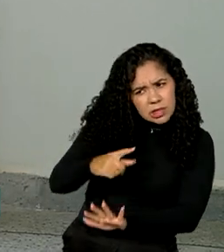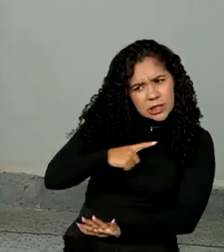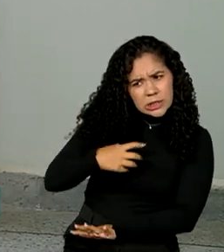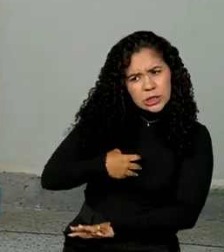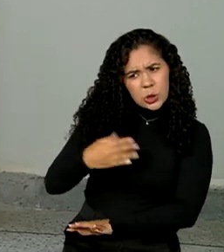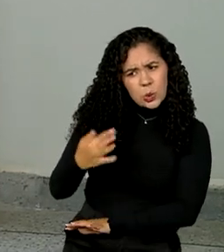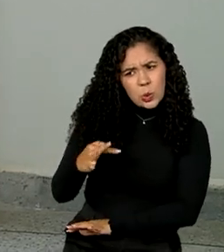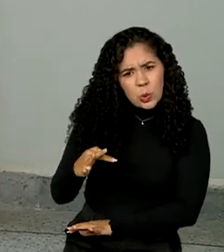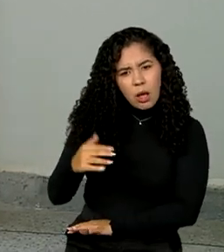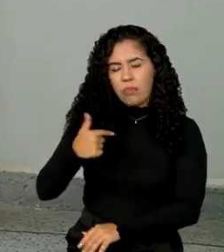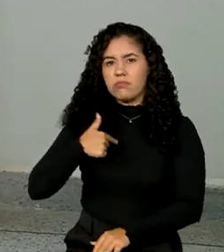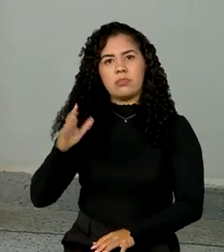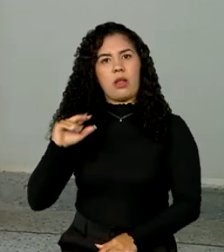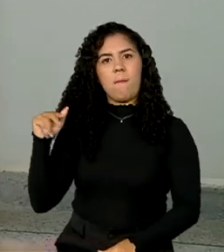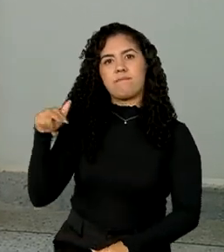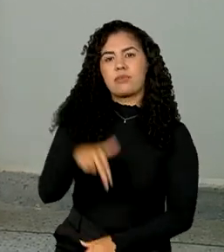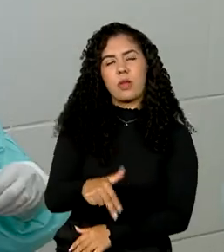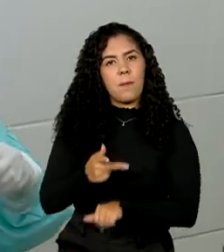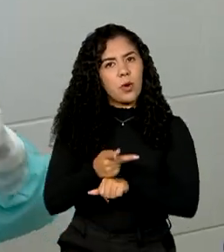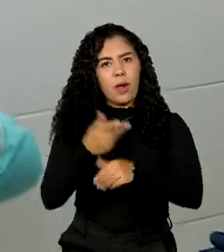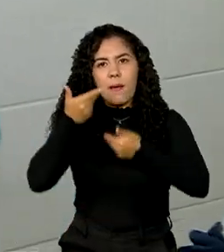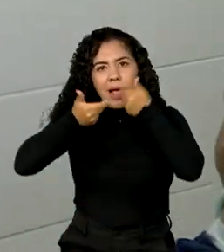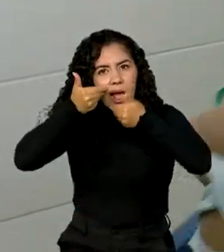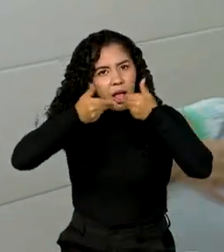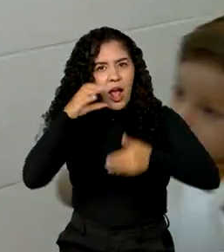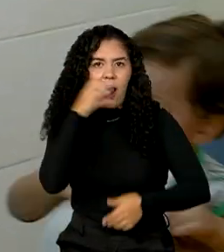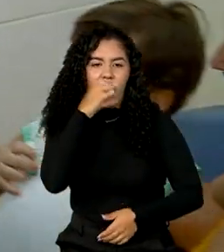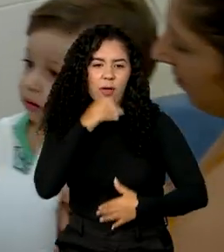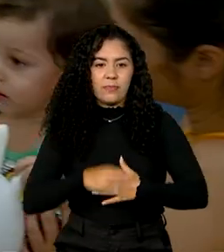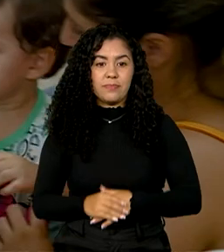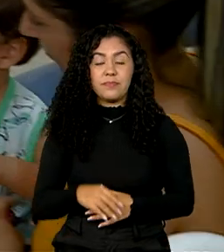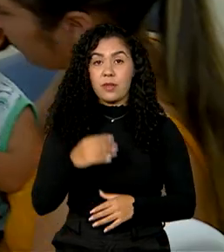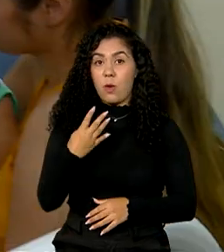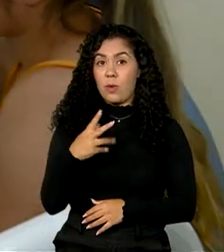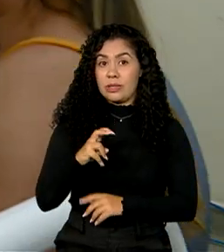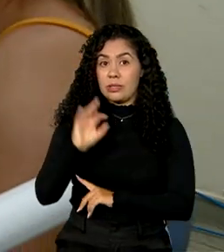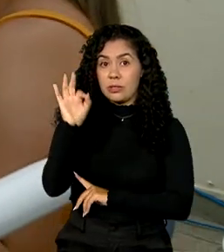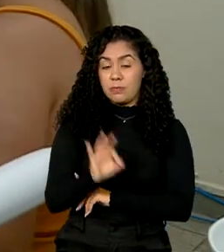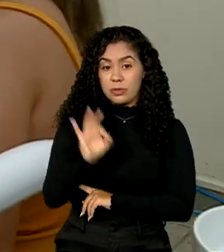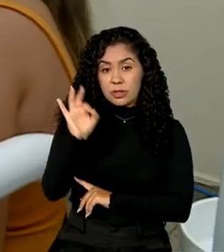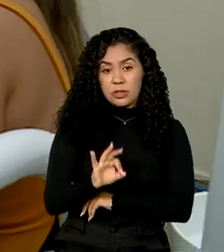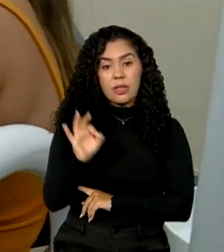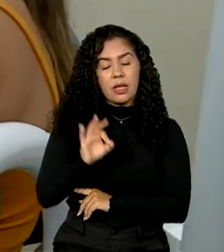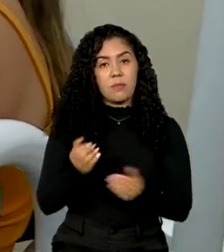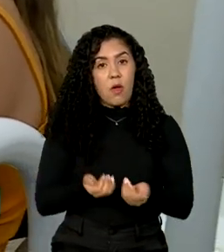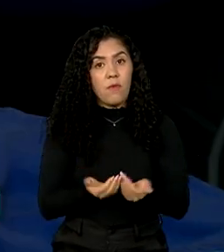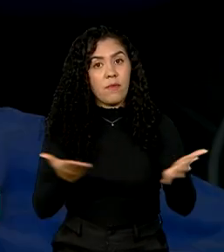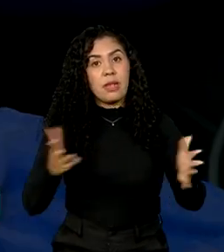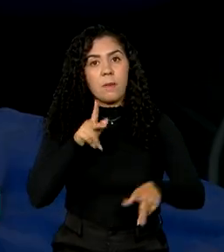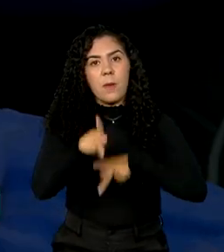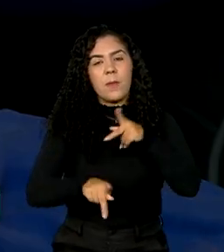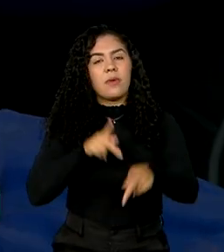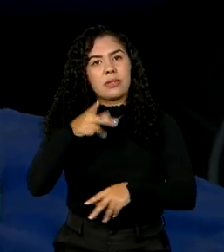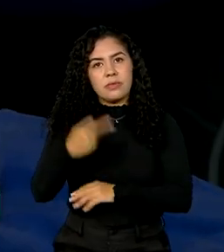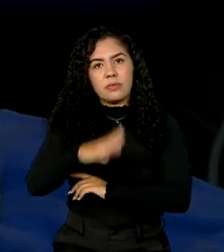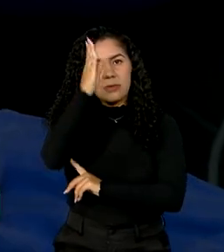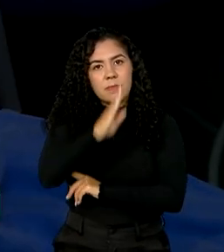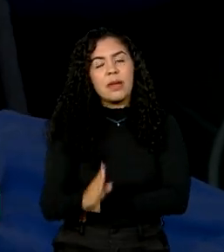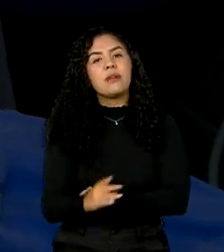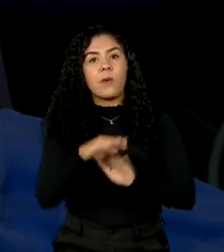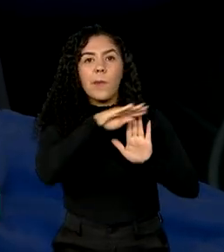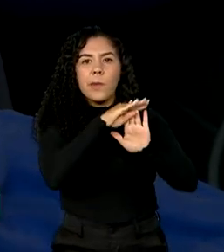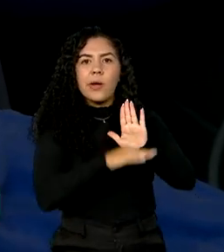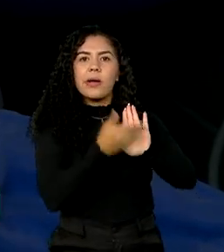assim. Aí eu já vim procurar para tratar logo. Com 45% de cobertura da população brasileira, o Brasil